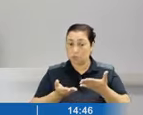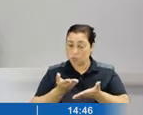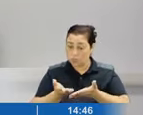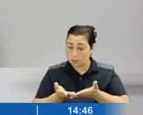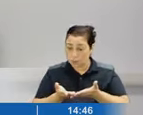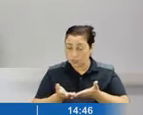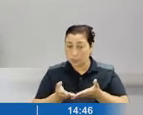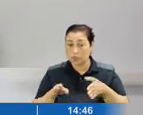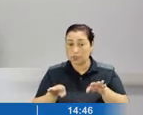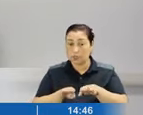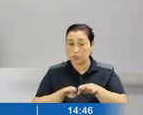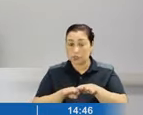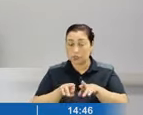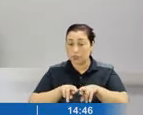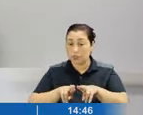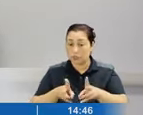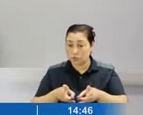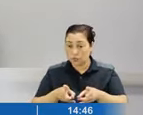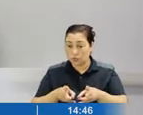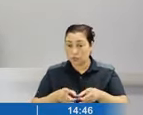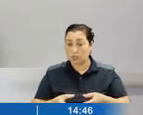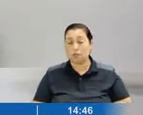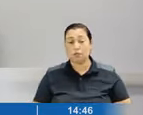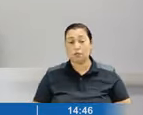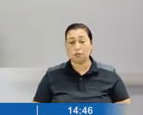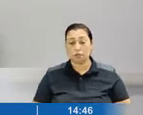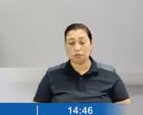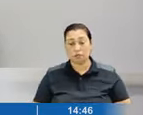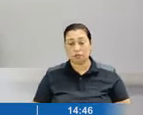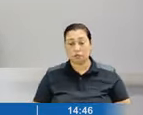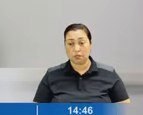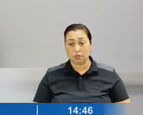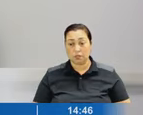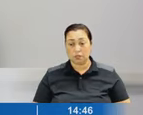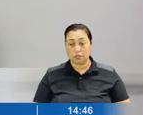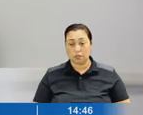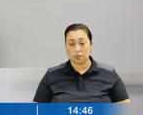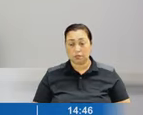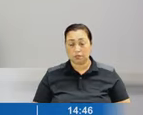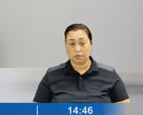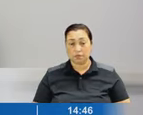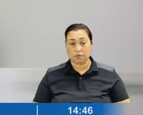as condutas vão ser diferentes do que o câncer coloretal.